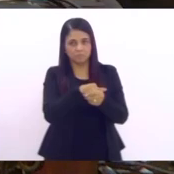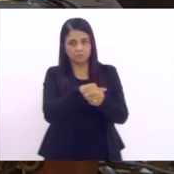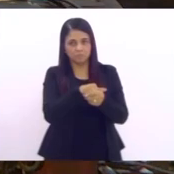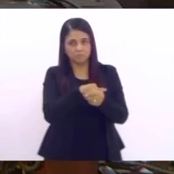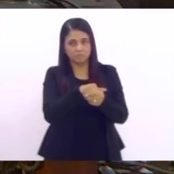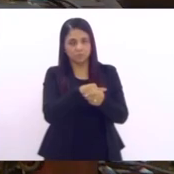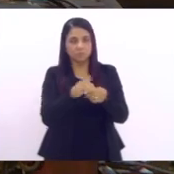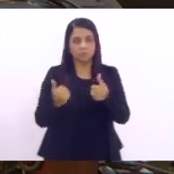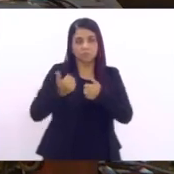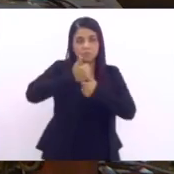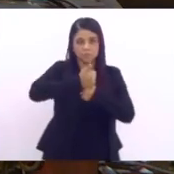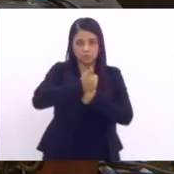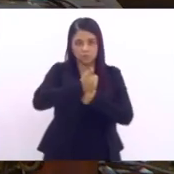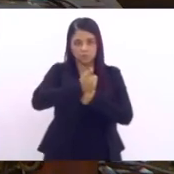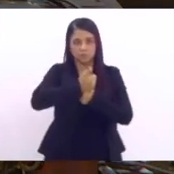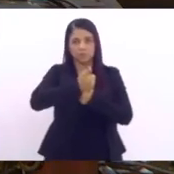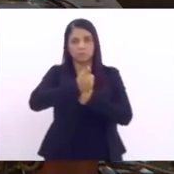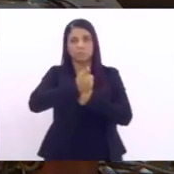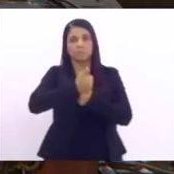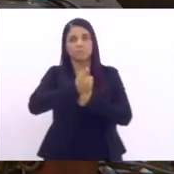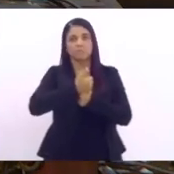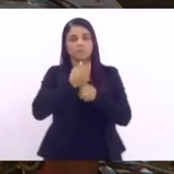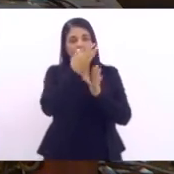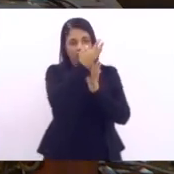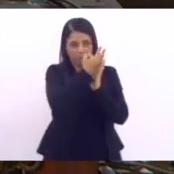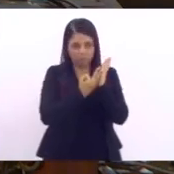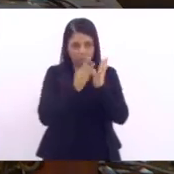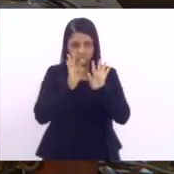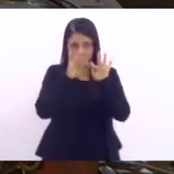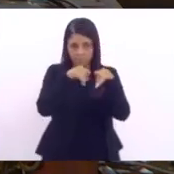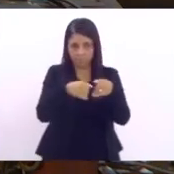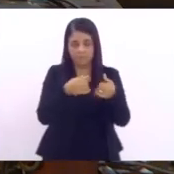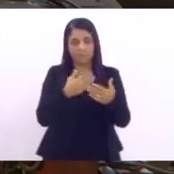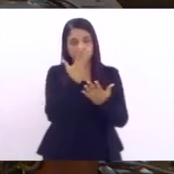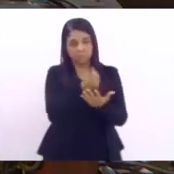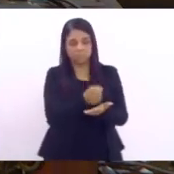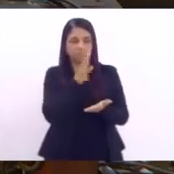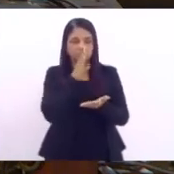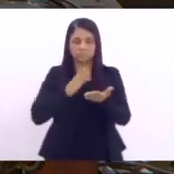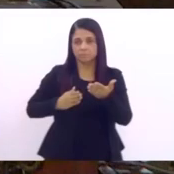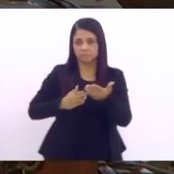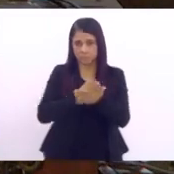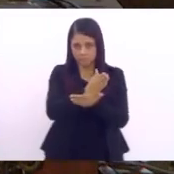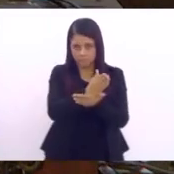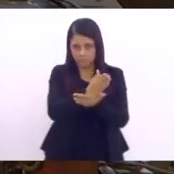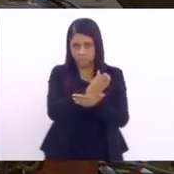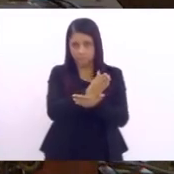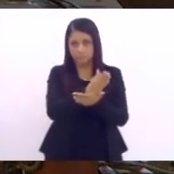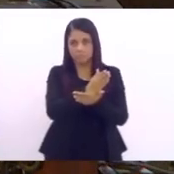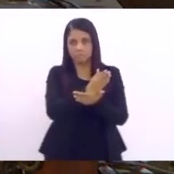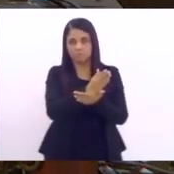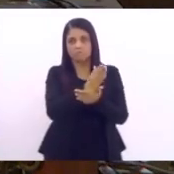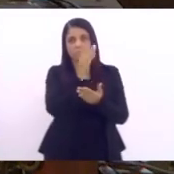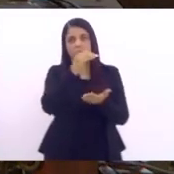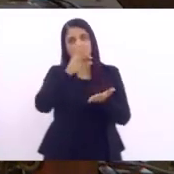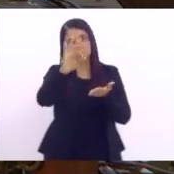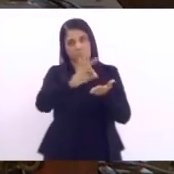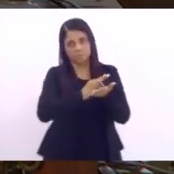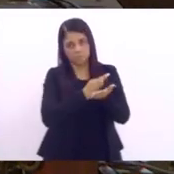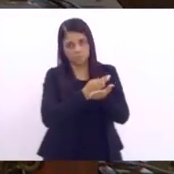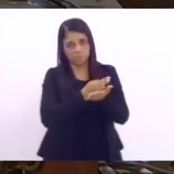o substitutivo como forma final de redação. Os senhores que aprovam, permaneçam como estão. Aprovado. Vai autógrafo.